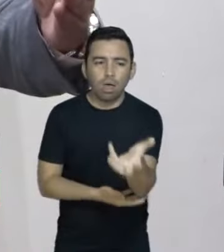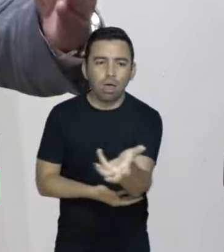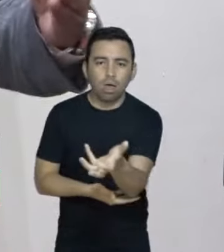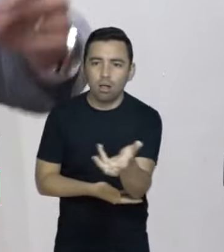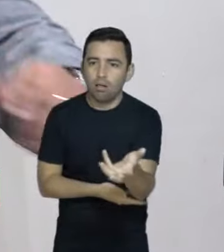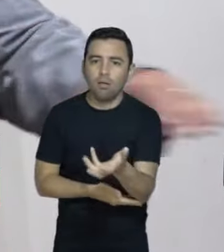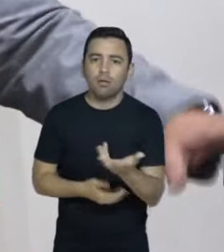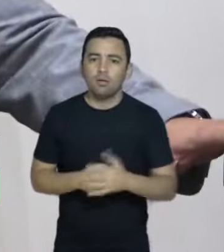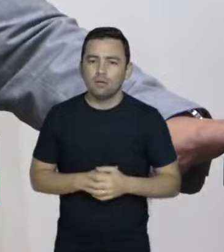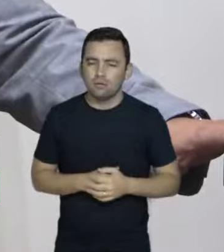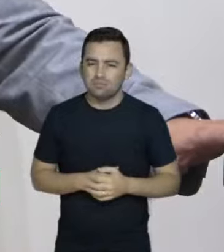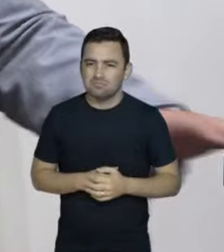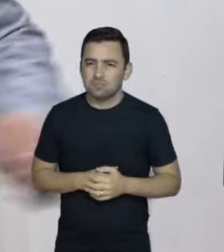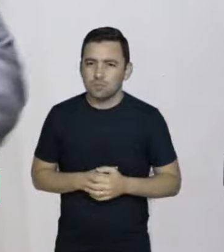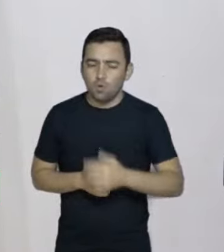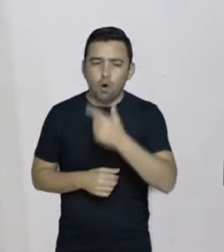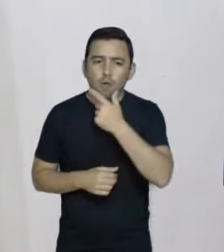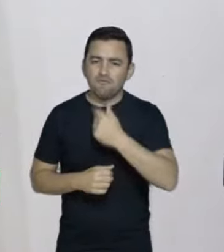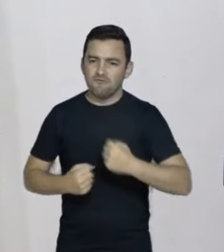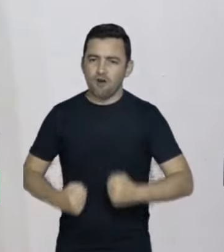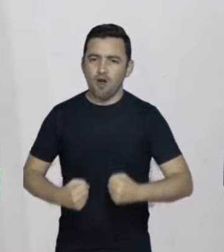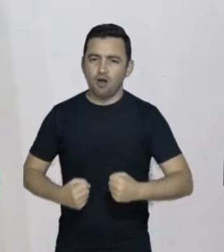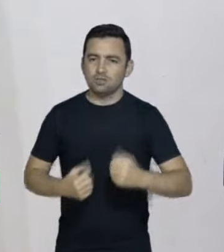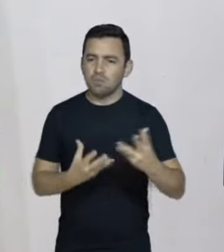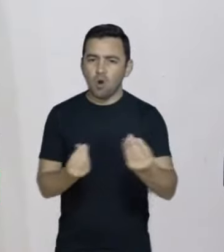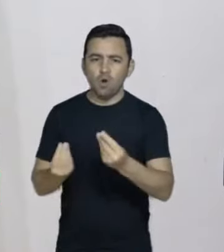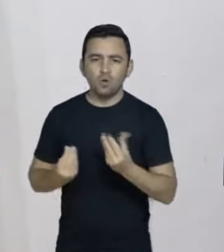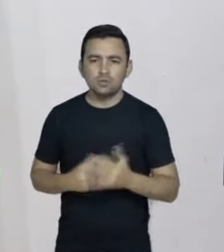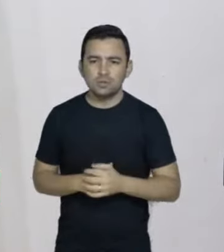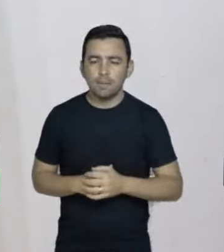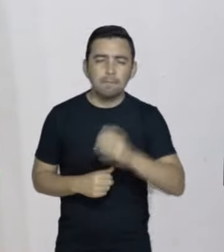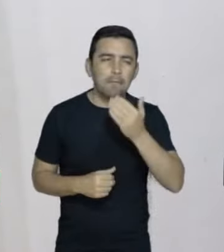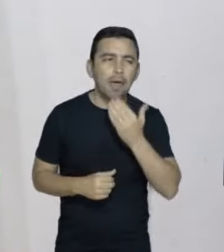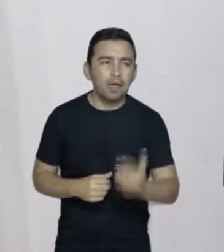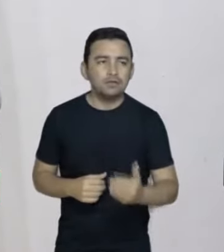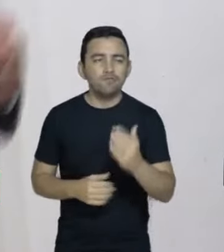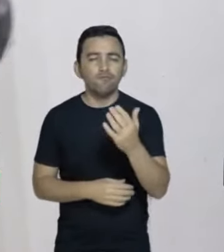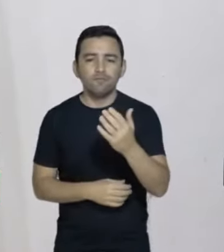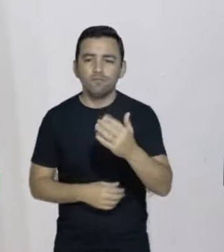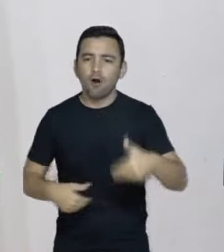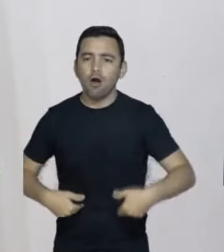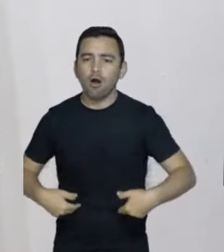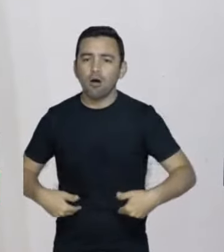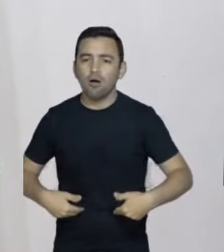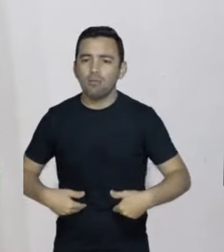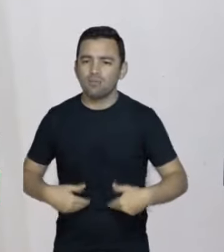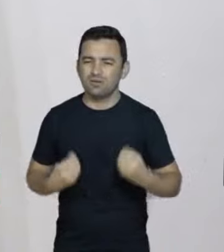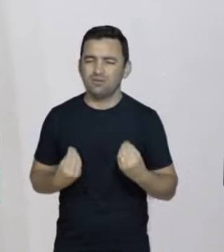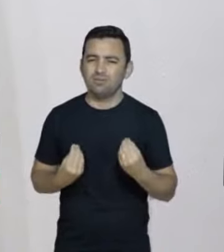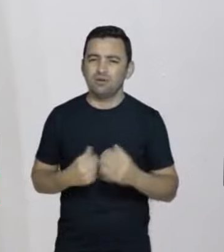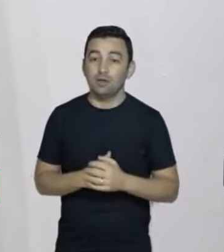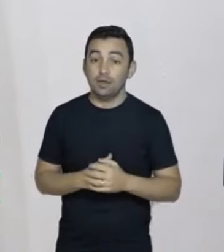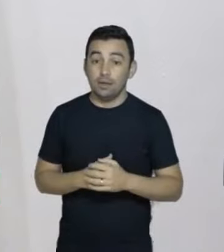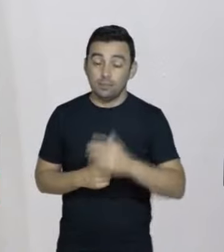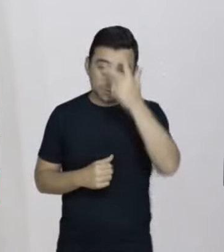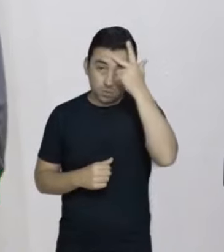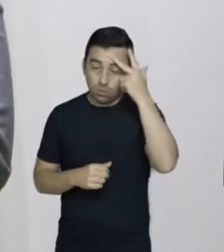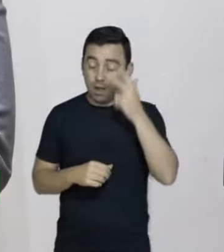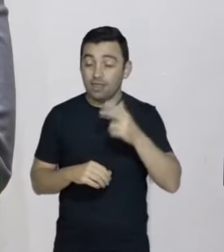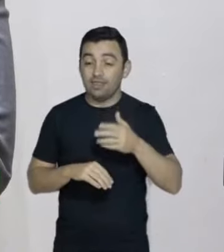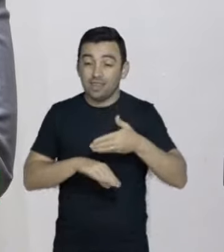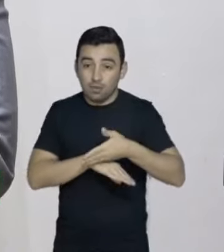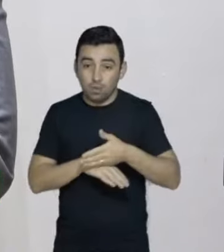dessa largura aqui, uma plaquinha, fome. E quando é um homem que está dentro do carro, ele vem com essa carinha.